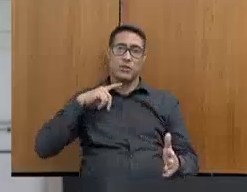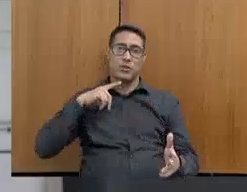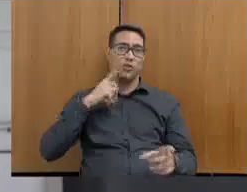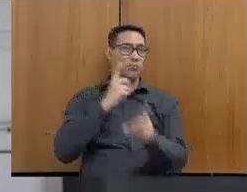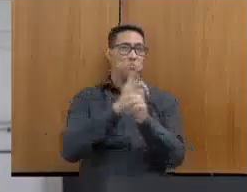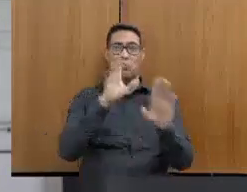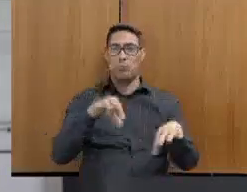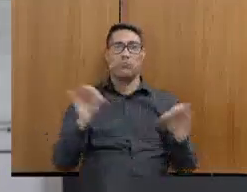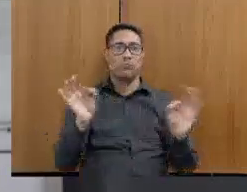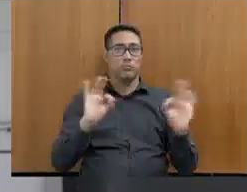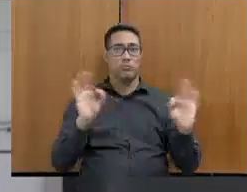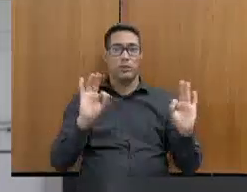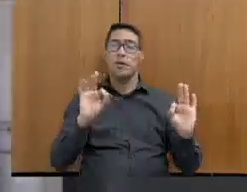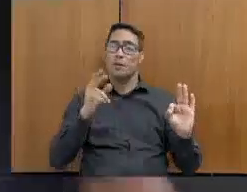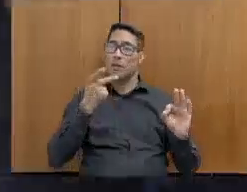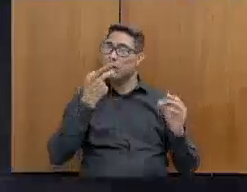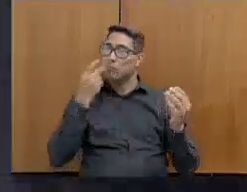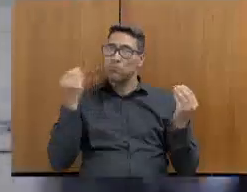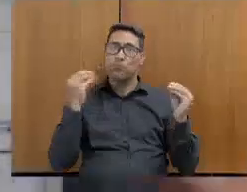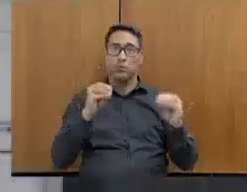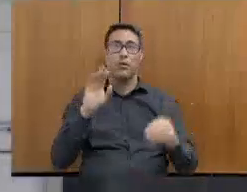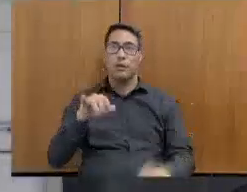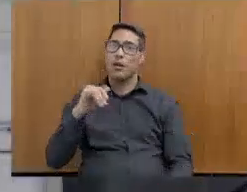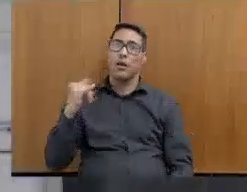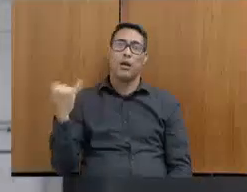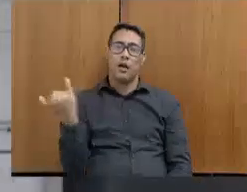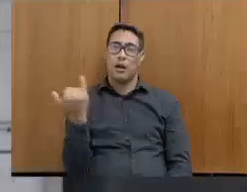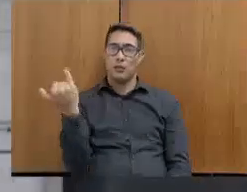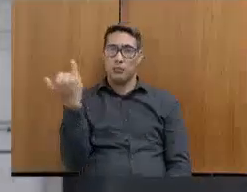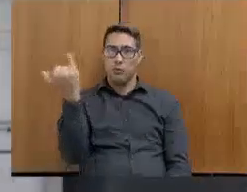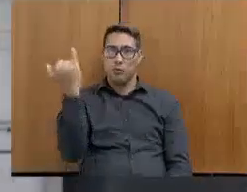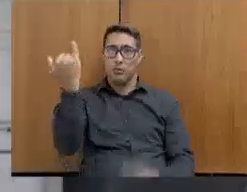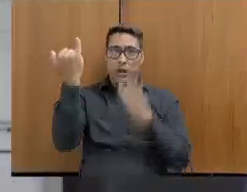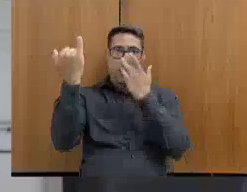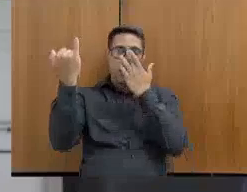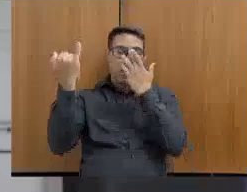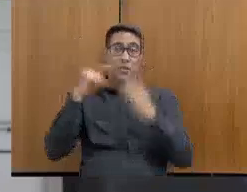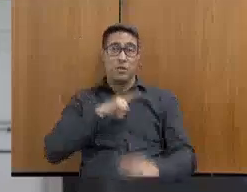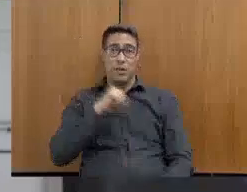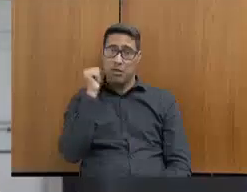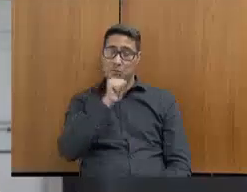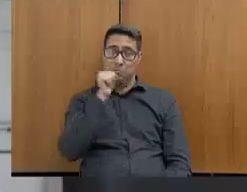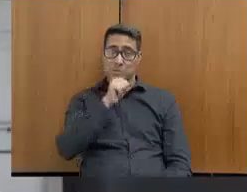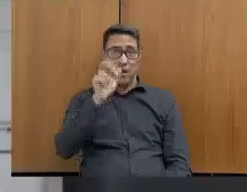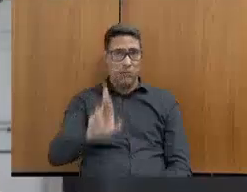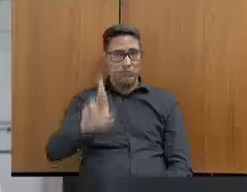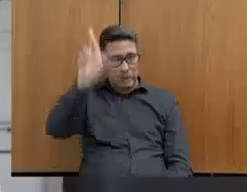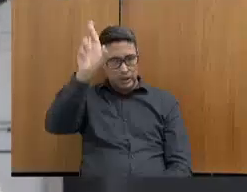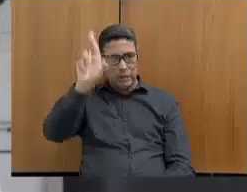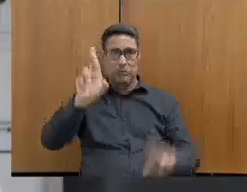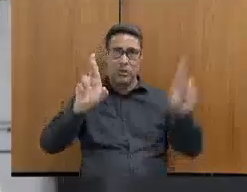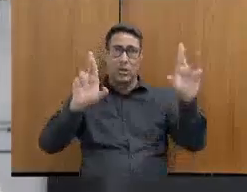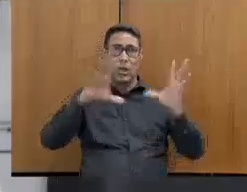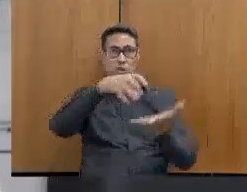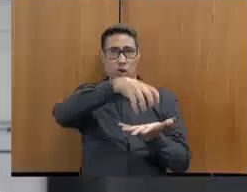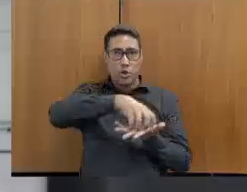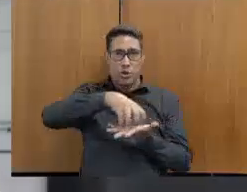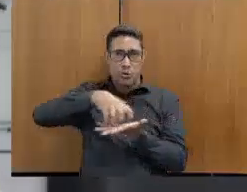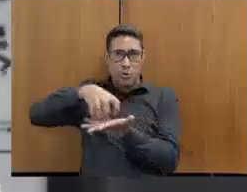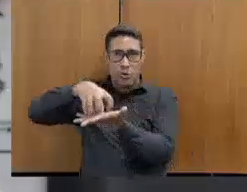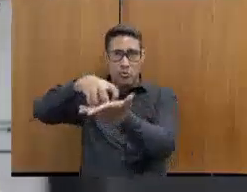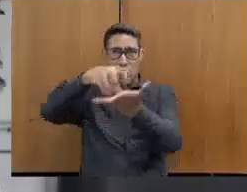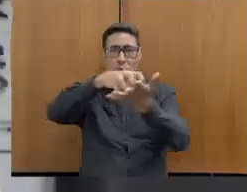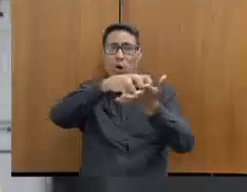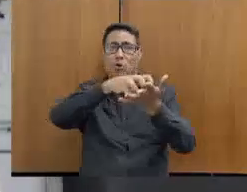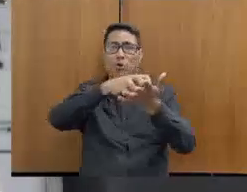registrar a importância de avançar com mulheres à frente da direção de órgãos e estrutura do